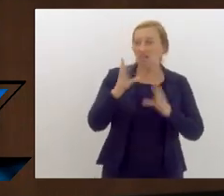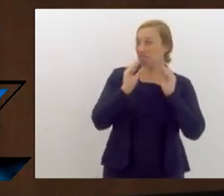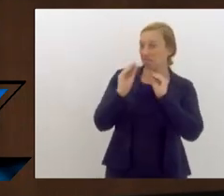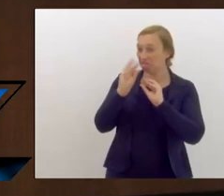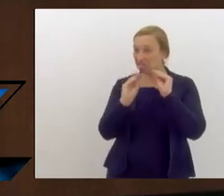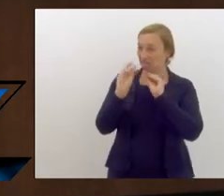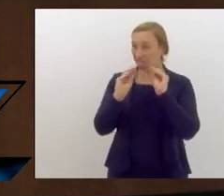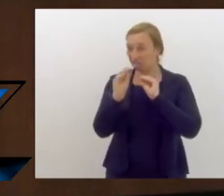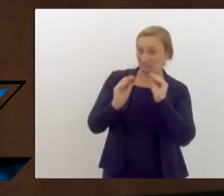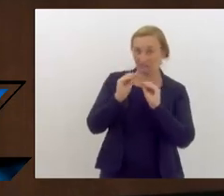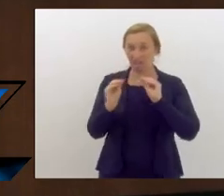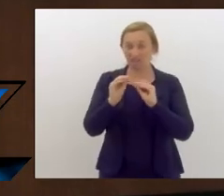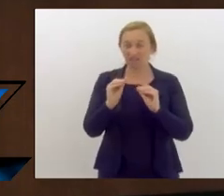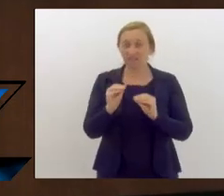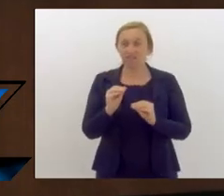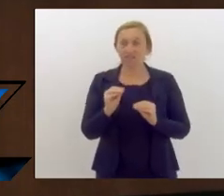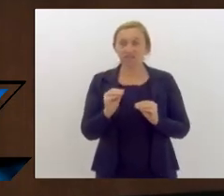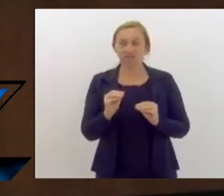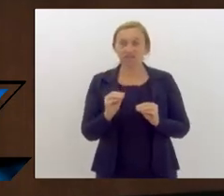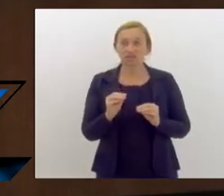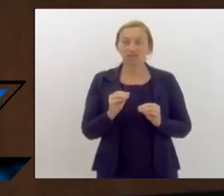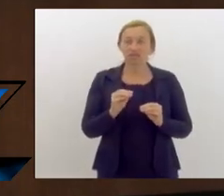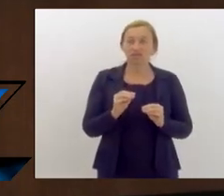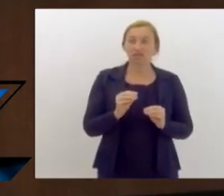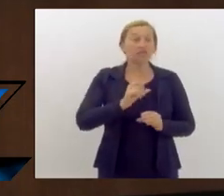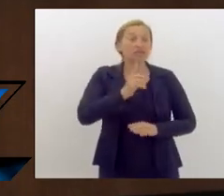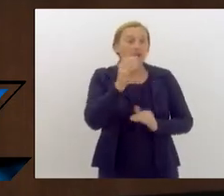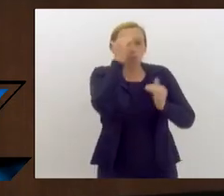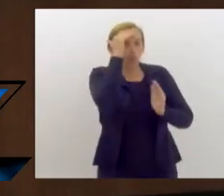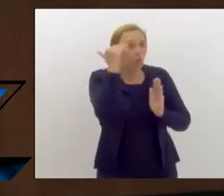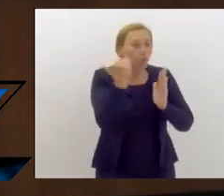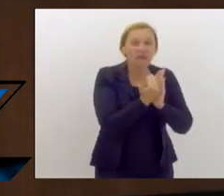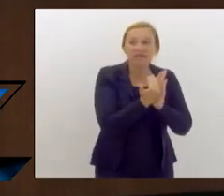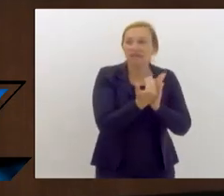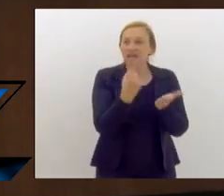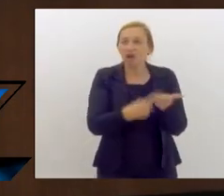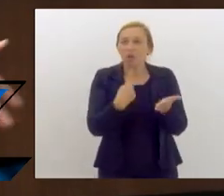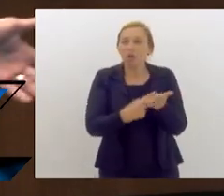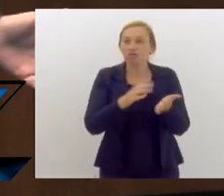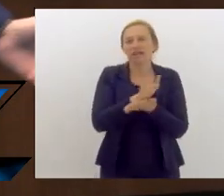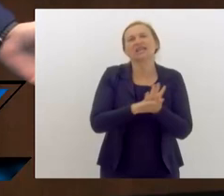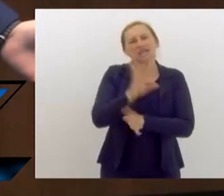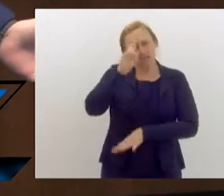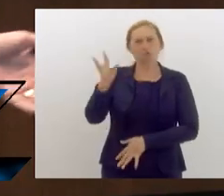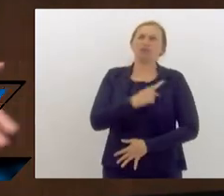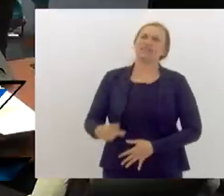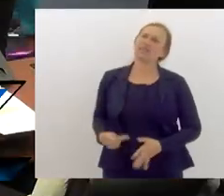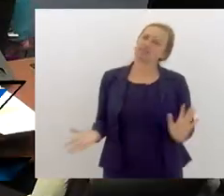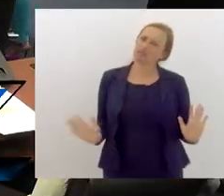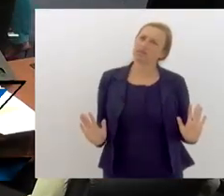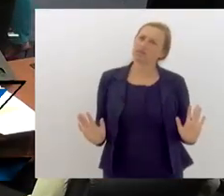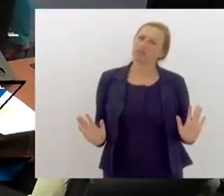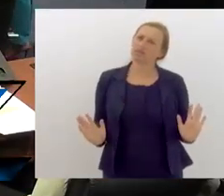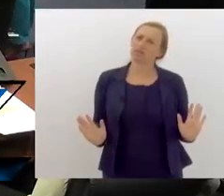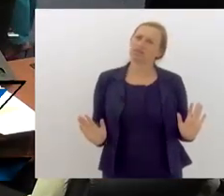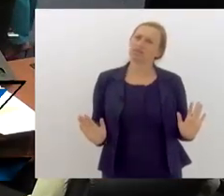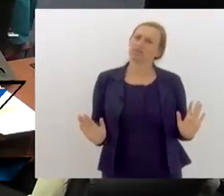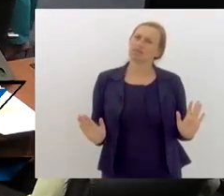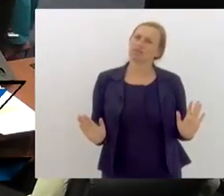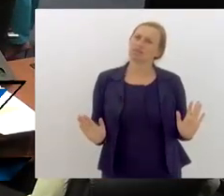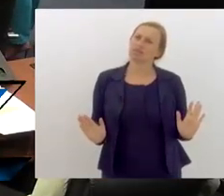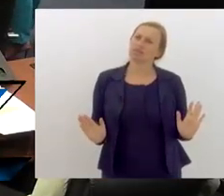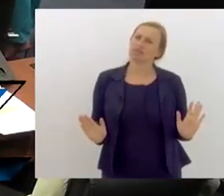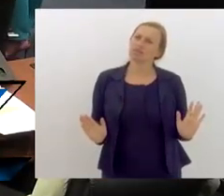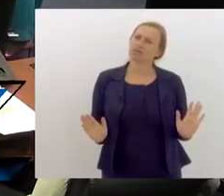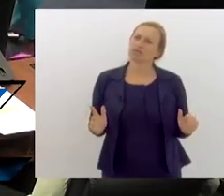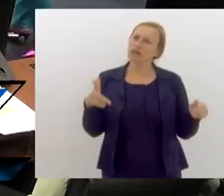chorões covardes desleais não cumprem acordo não tem palavra Presidente tá interrompendo tá